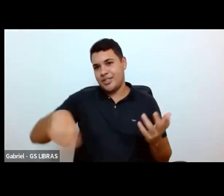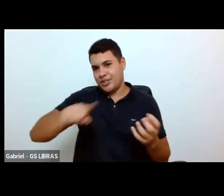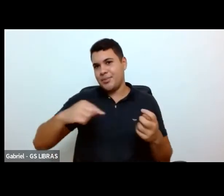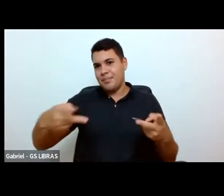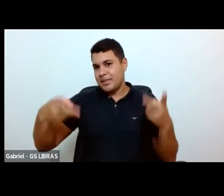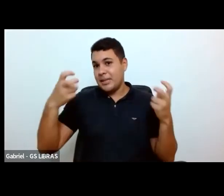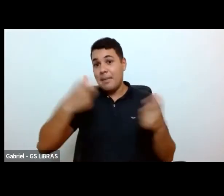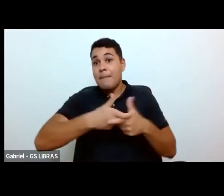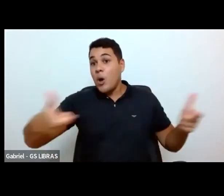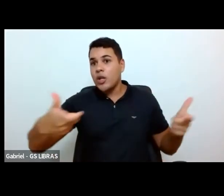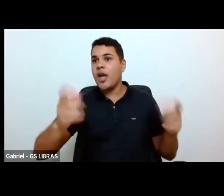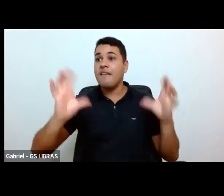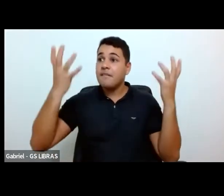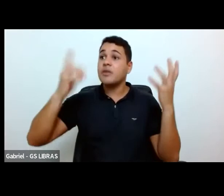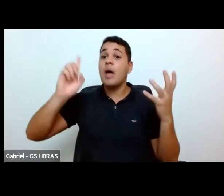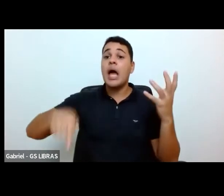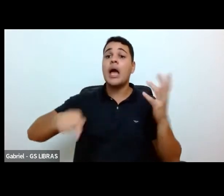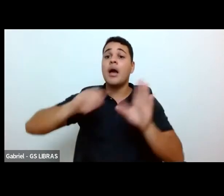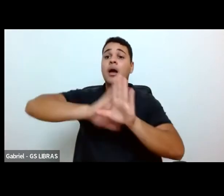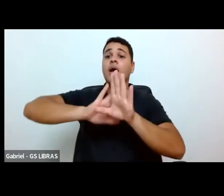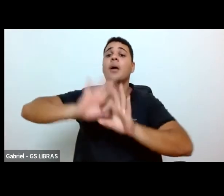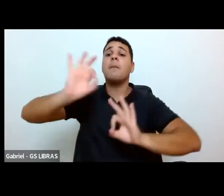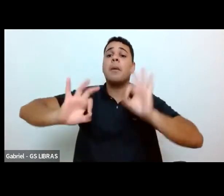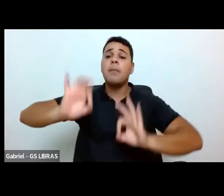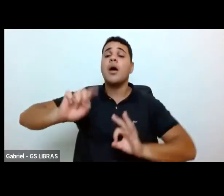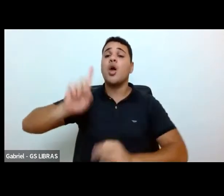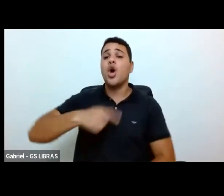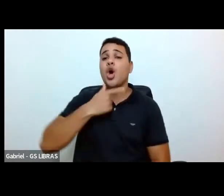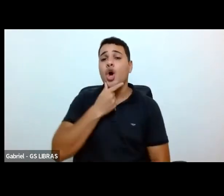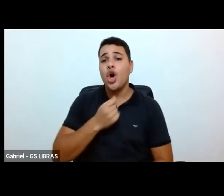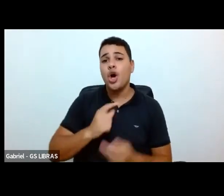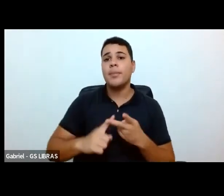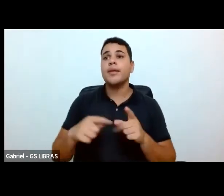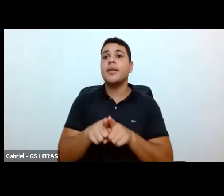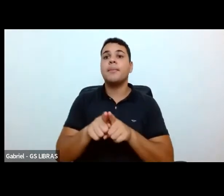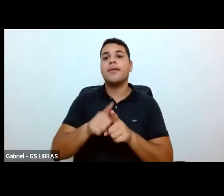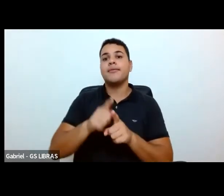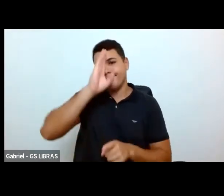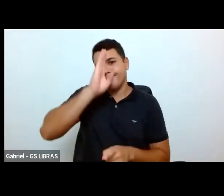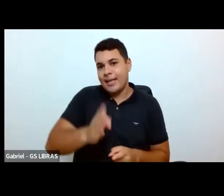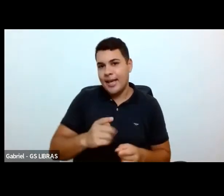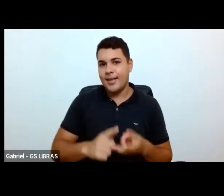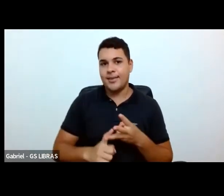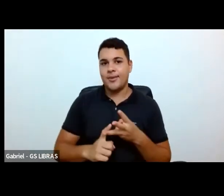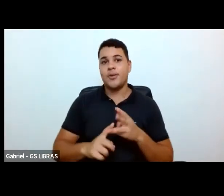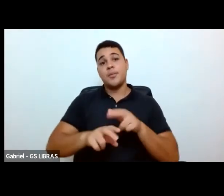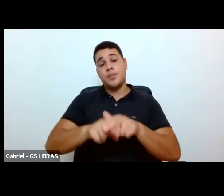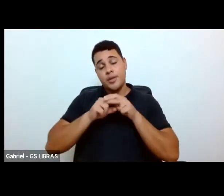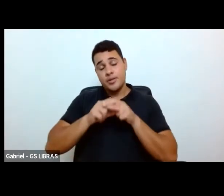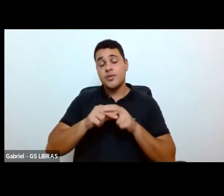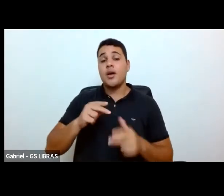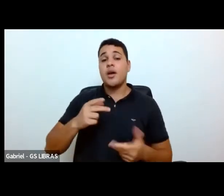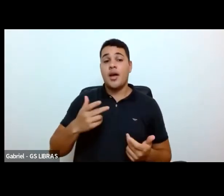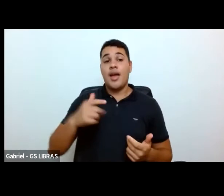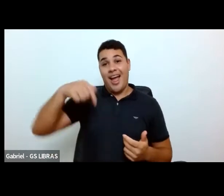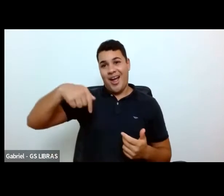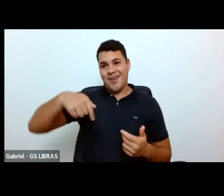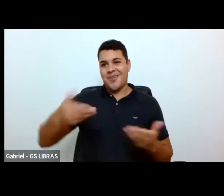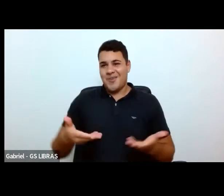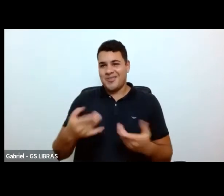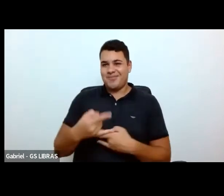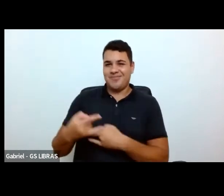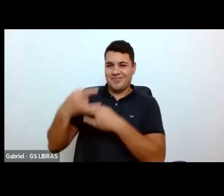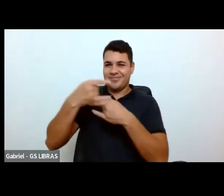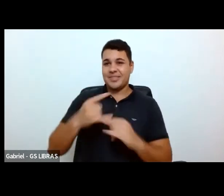cis brancos, e que a gente tem que estar no momento de dar um passo além, né? E eu acho que esse evento e esse conjunto de